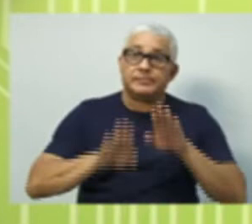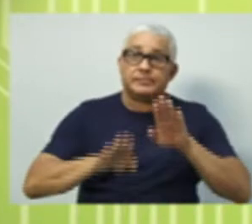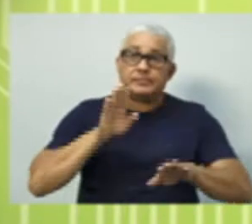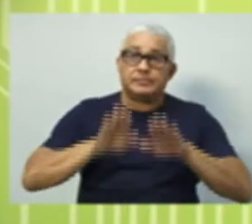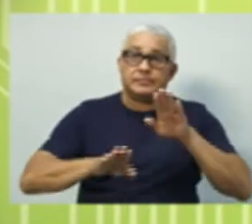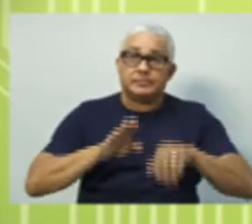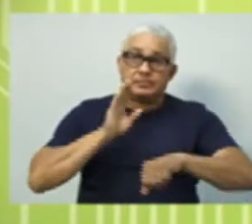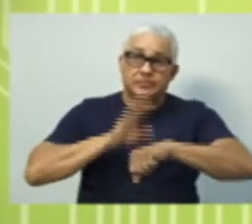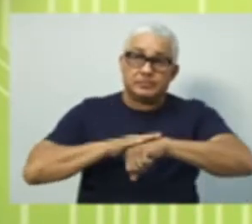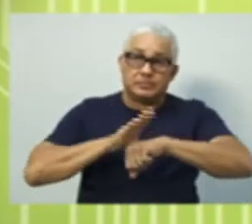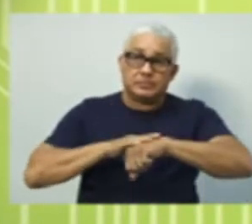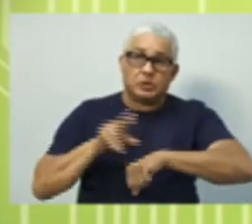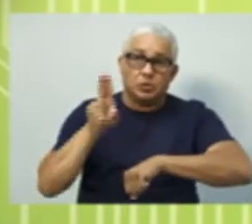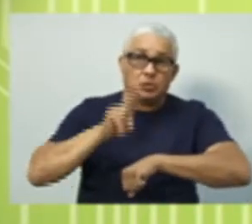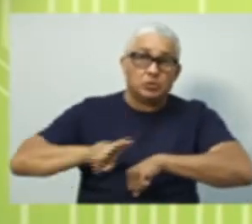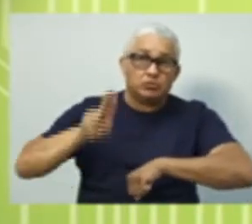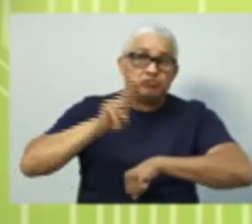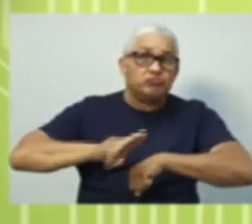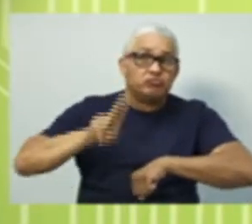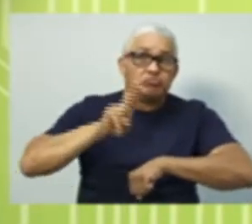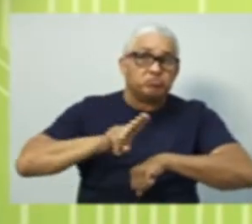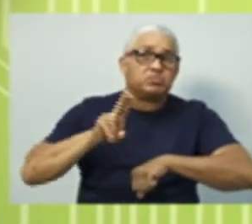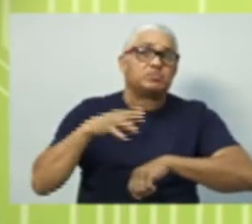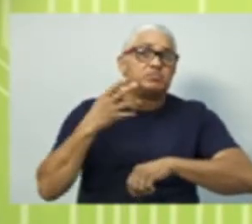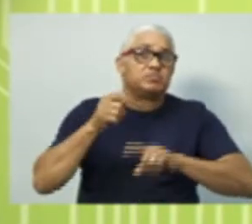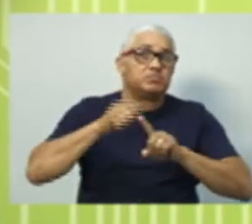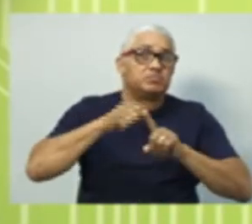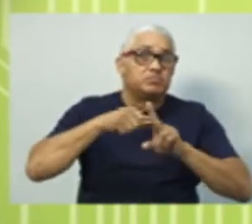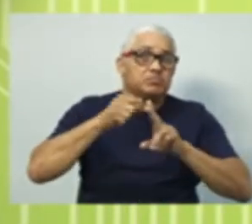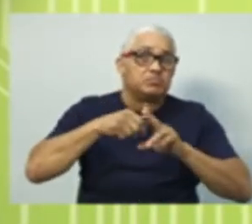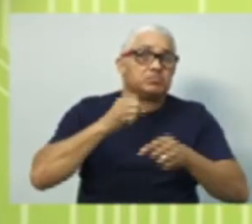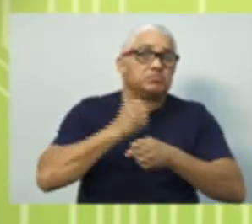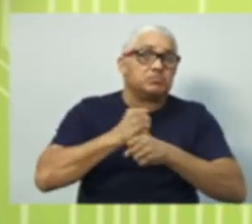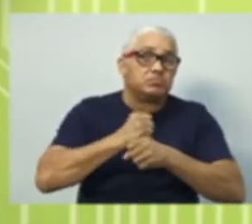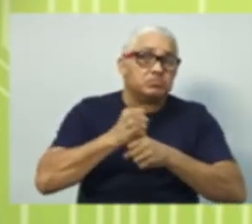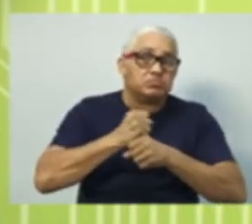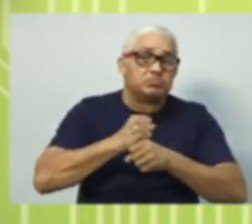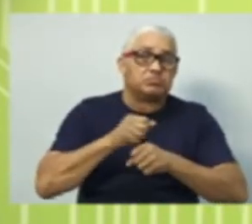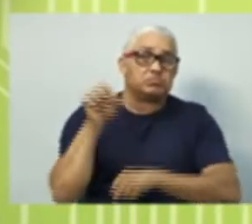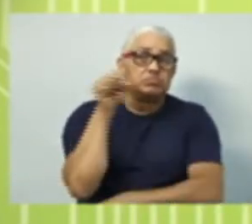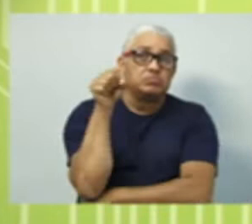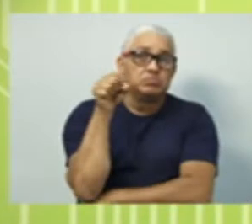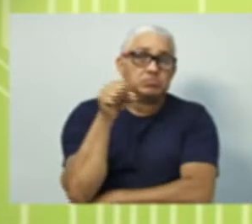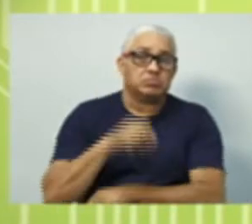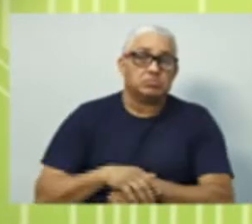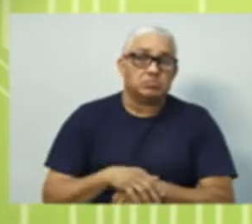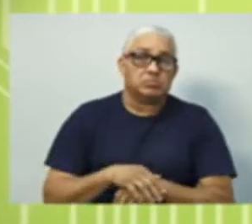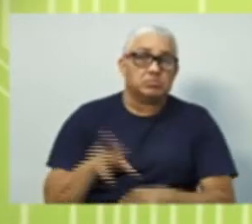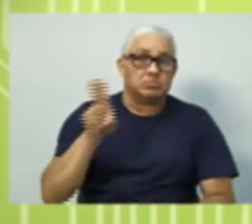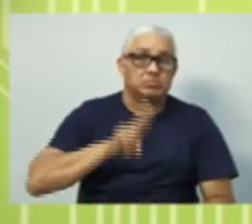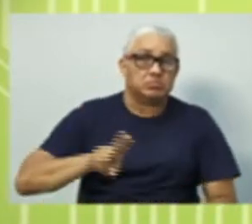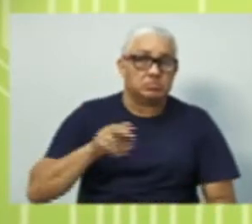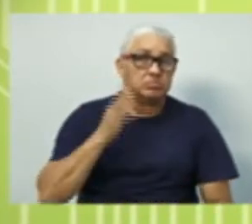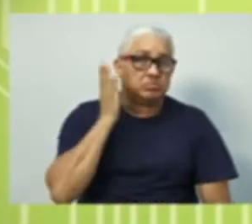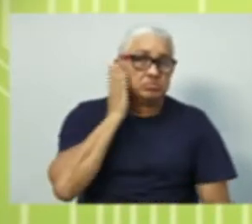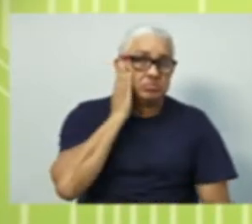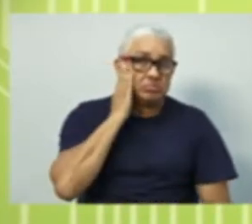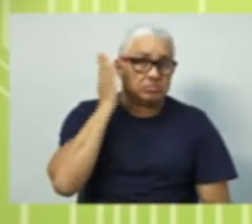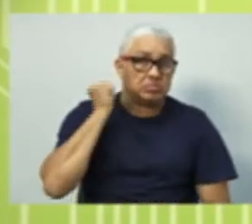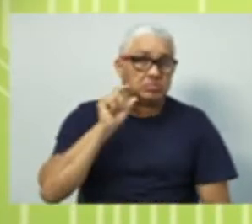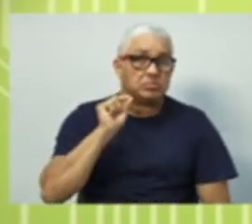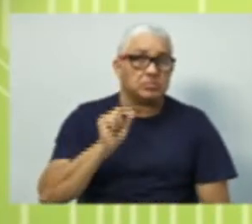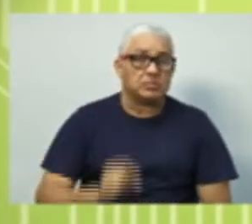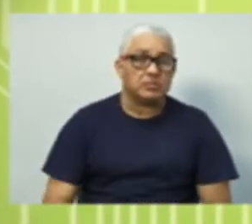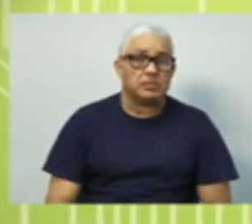orçamento caseiro. Comece a controlar suas contas. Não se deixe tomar pela emoção do gasto,